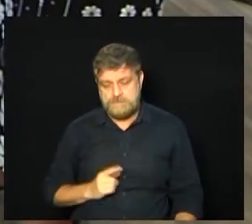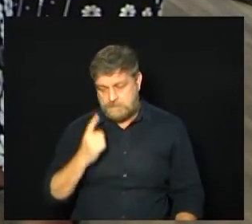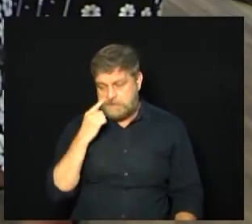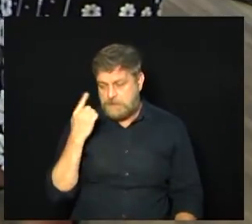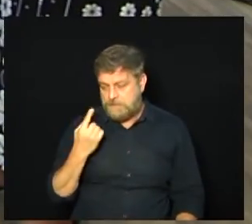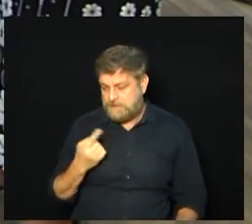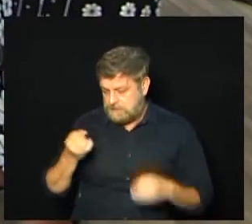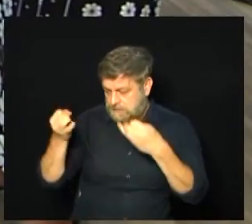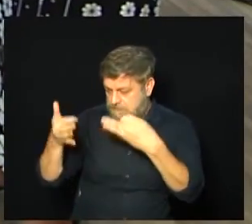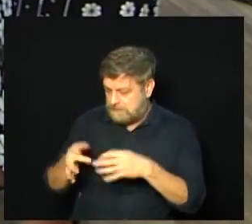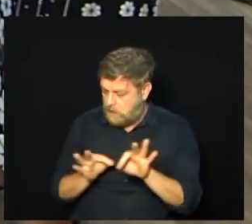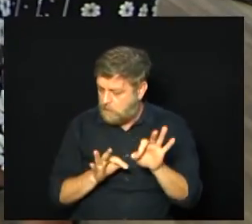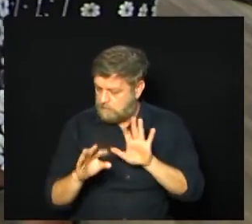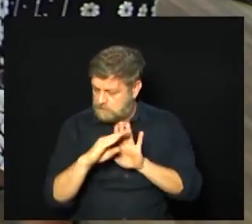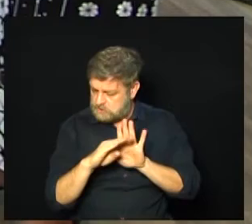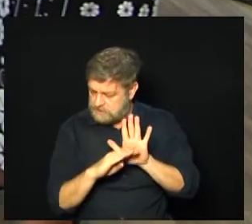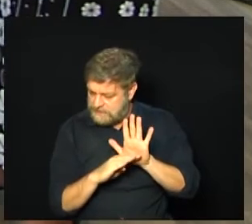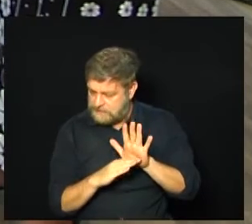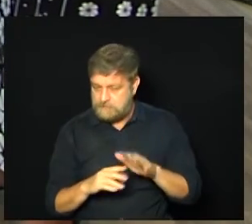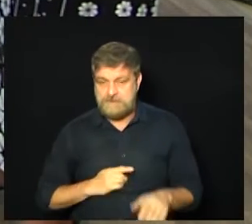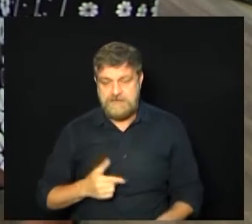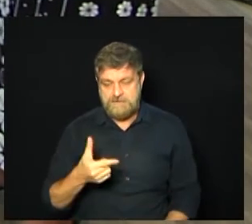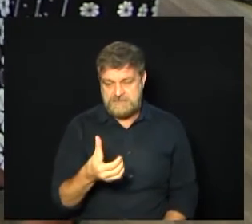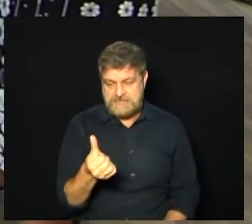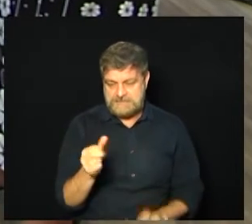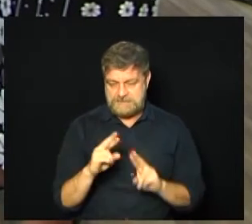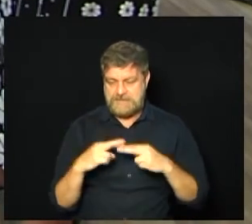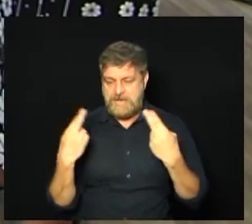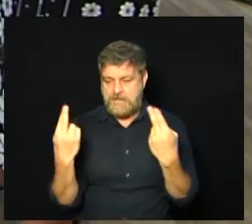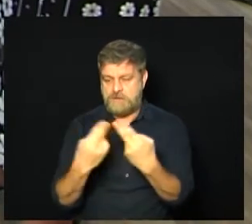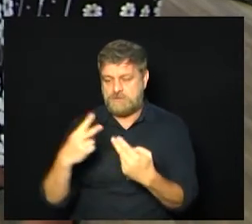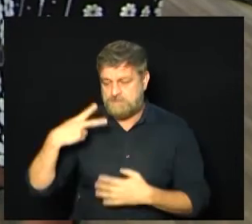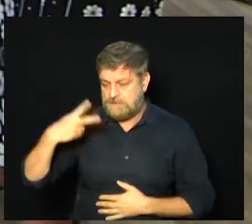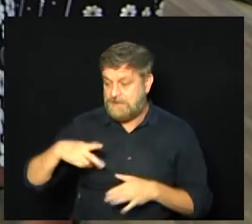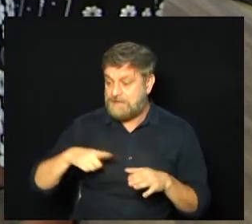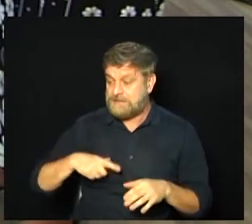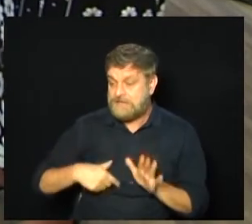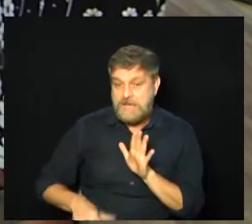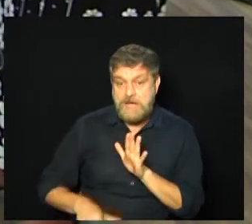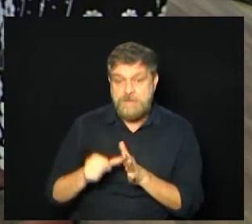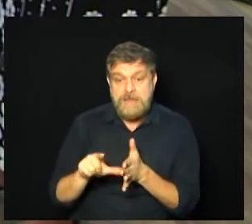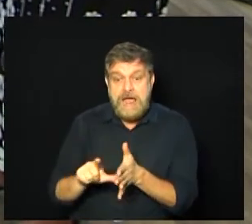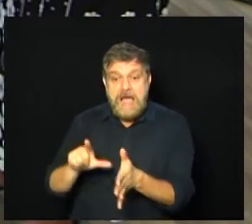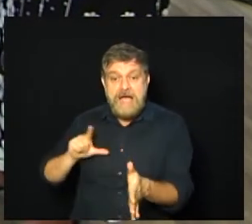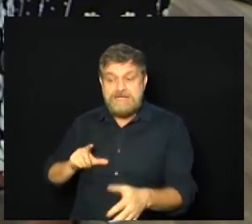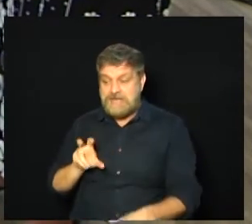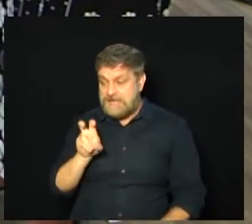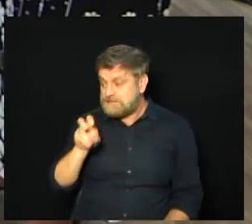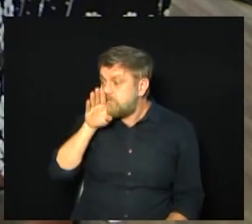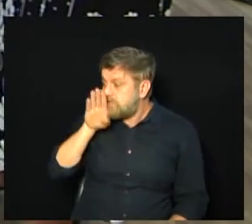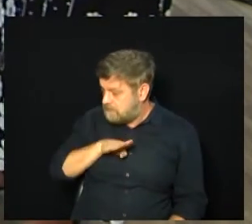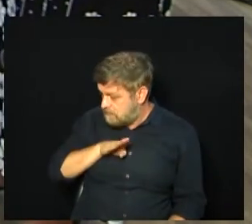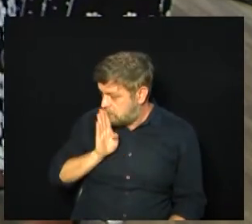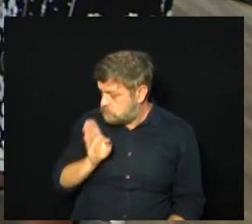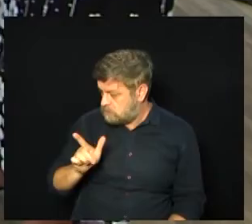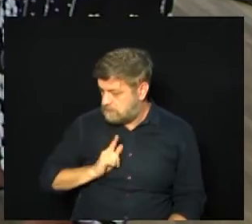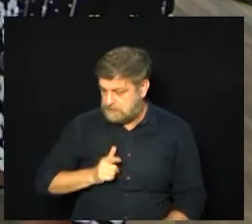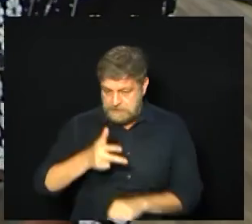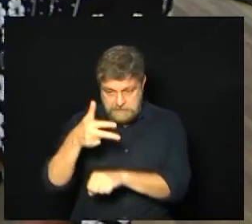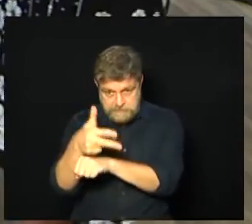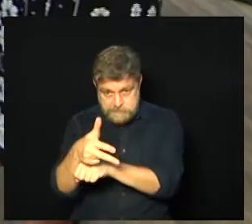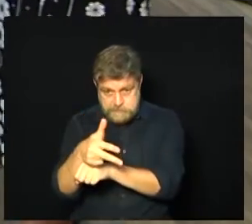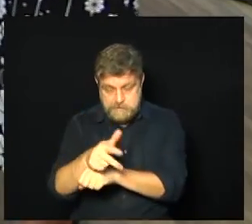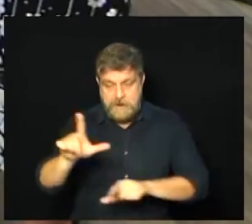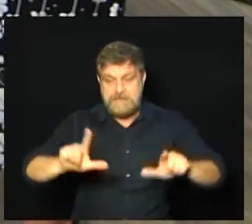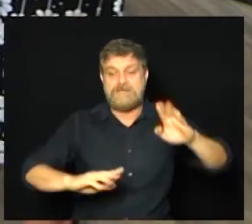os projetos da 26ª reunião ordinária, mas hoje tem primeira parte a partir das 5 horas da tarde. Também com